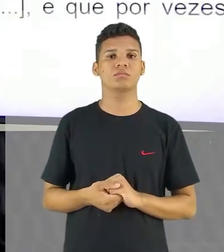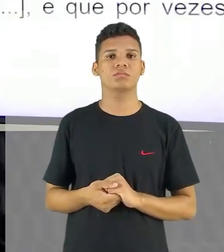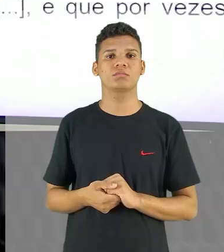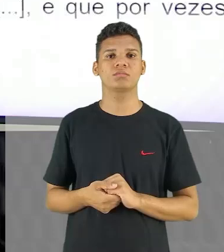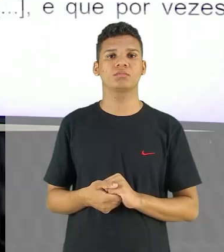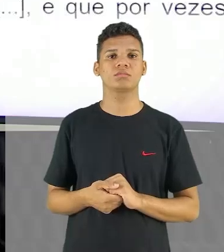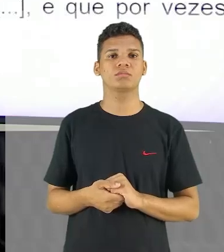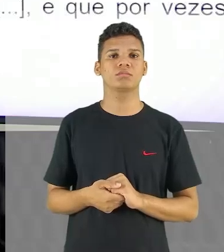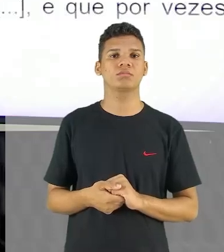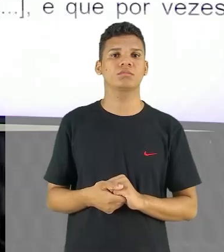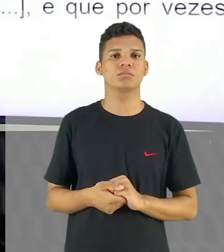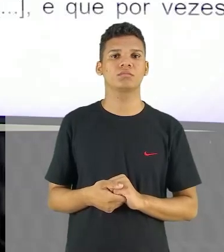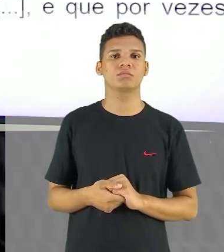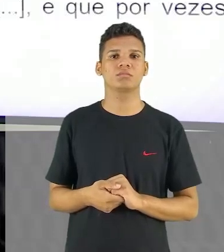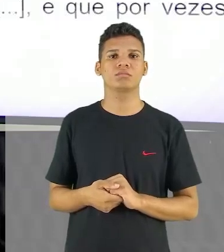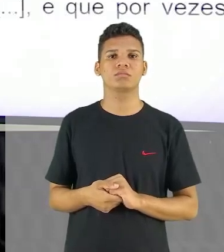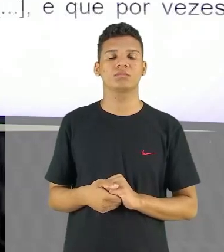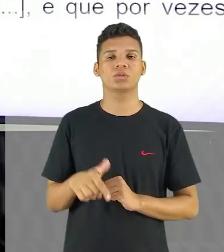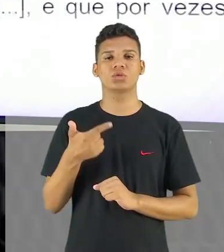2018.